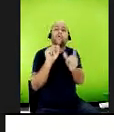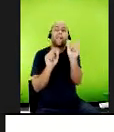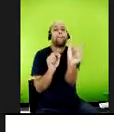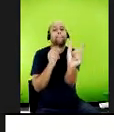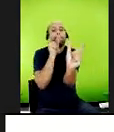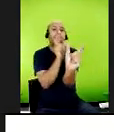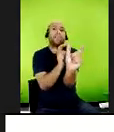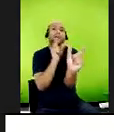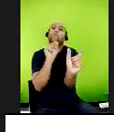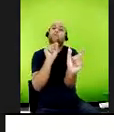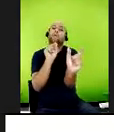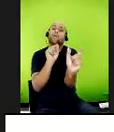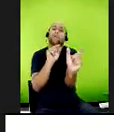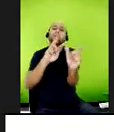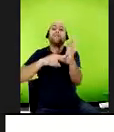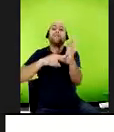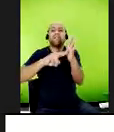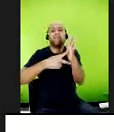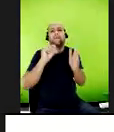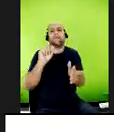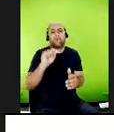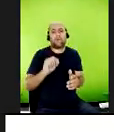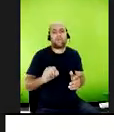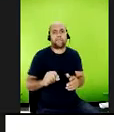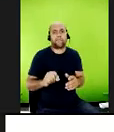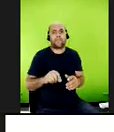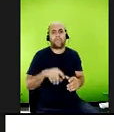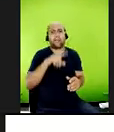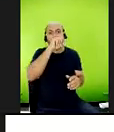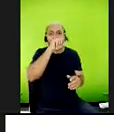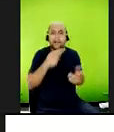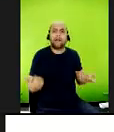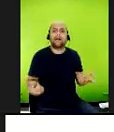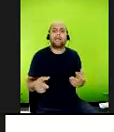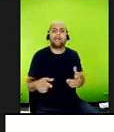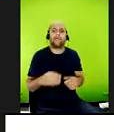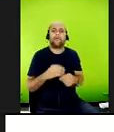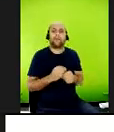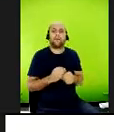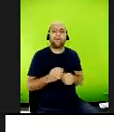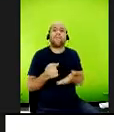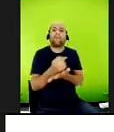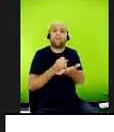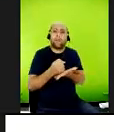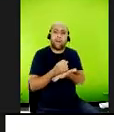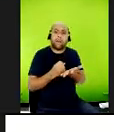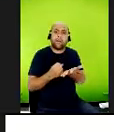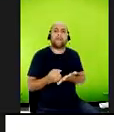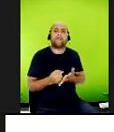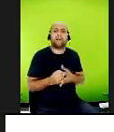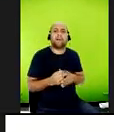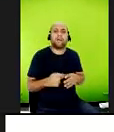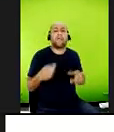sai na rua com você vai Supermercado na farmácia e o que que você escuta né Qual é o resto de conversa que você pega